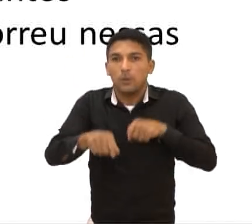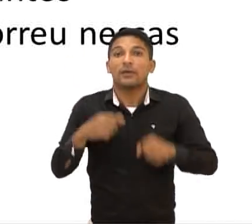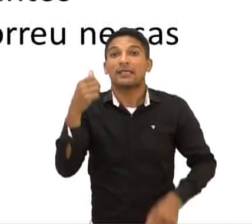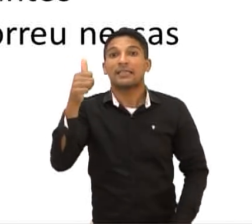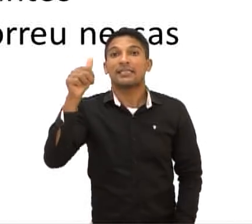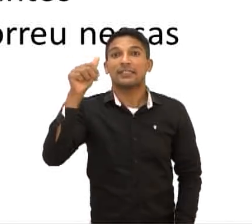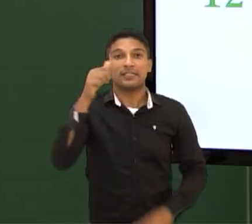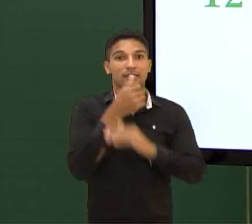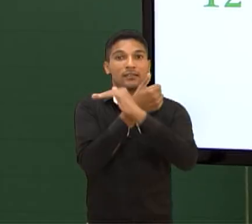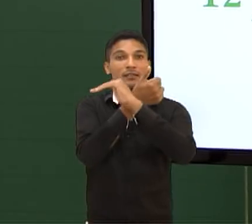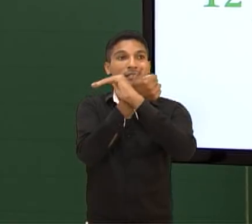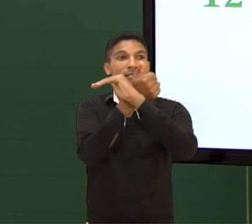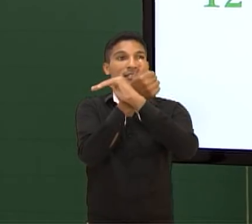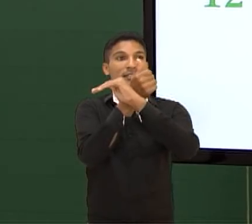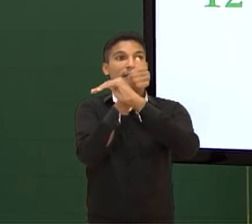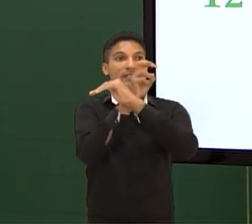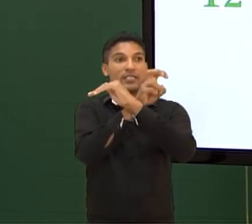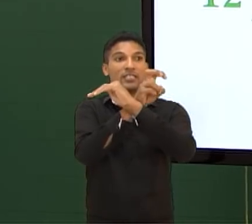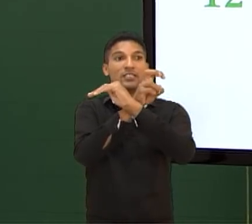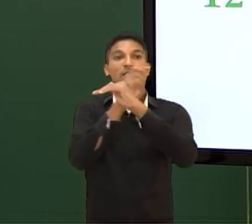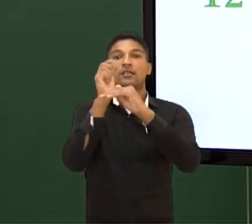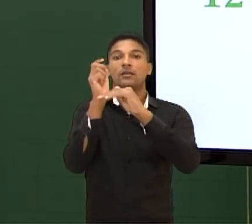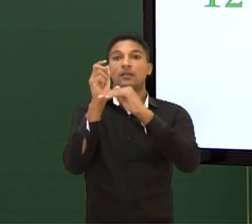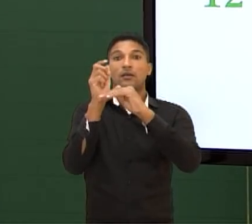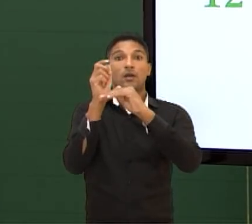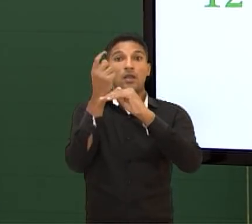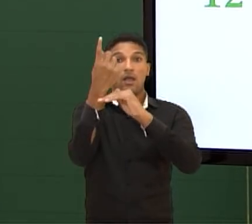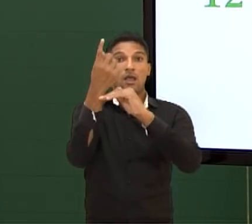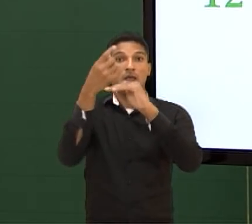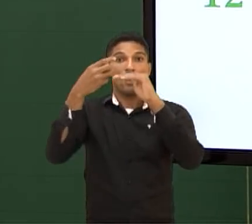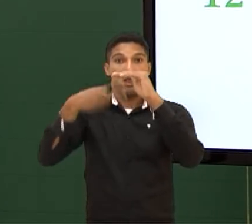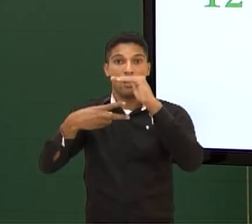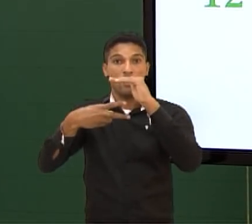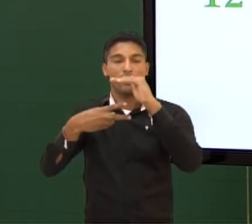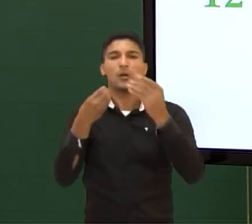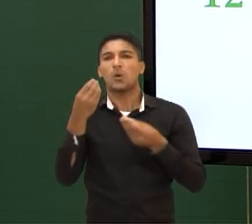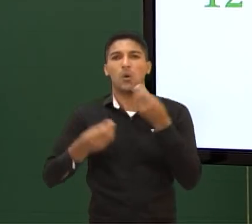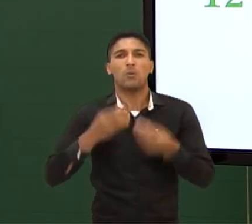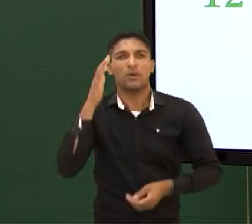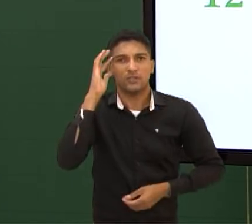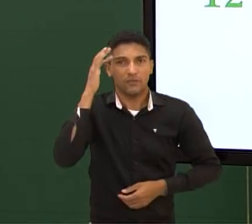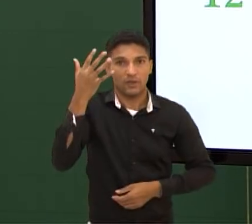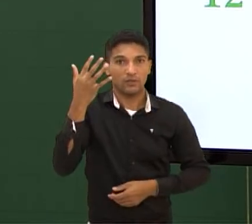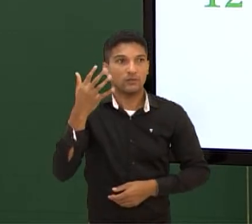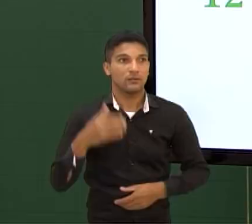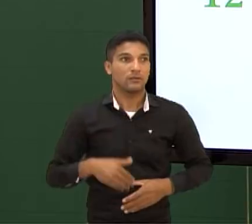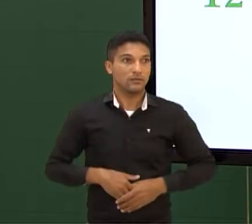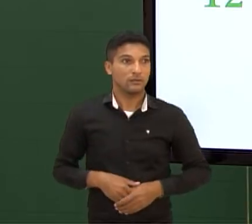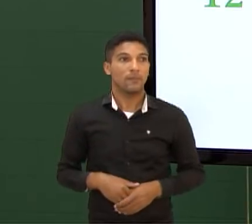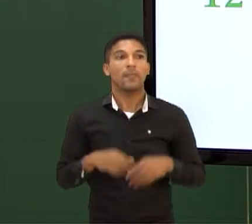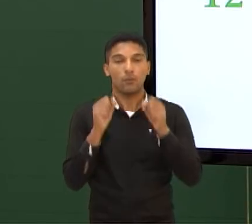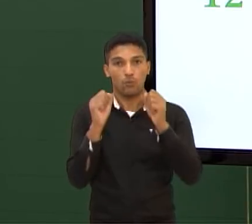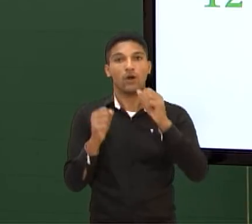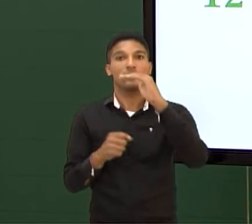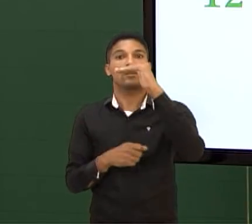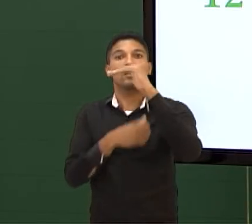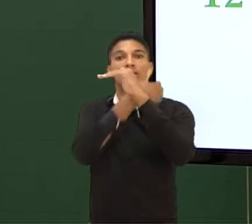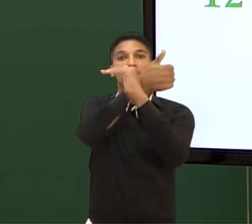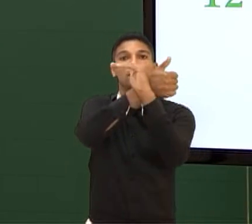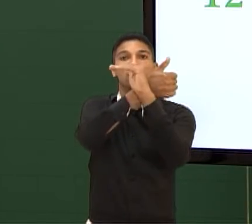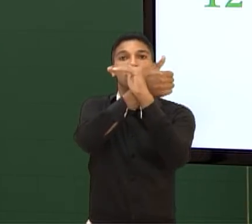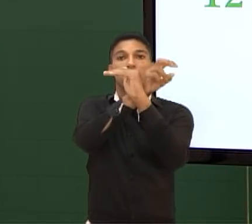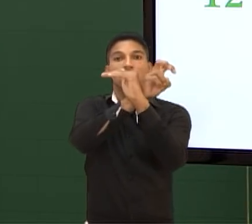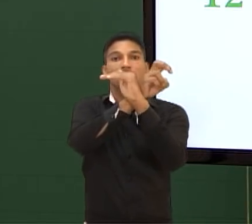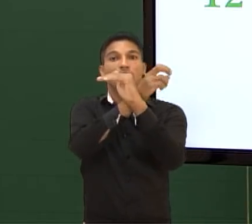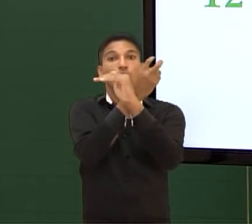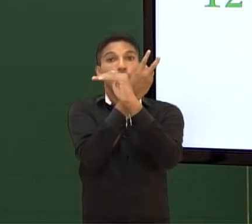ok? Então, como que a gente pode resolver aqui? A professora explica para vocês que eu posso fazer o quê? 2 vezes